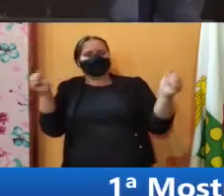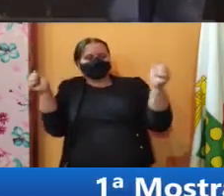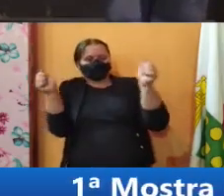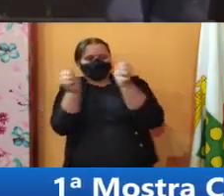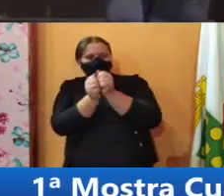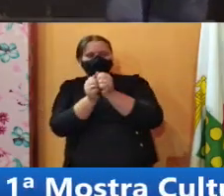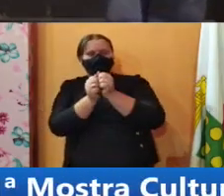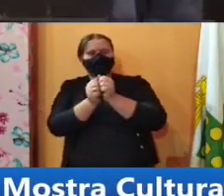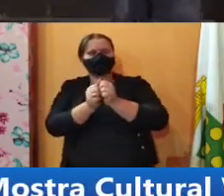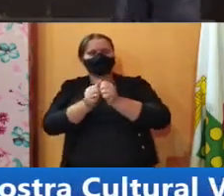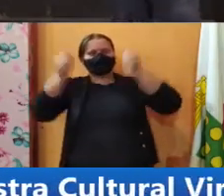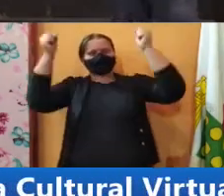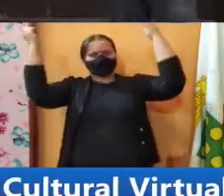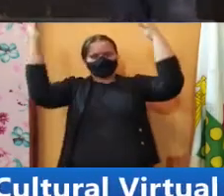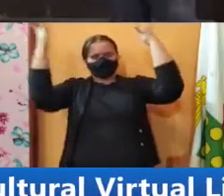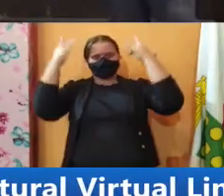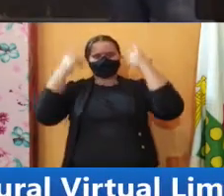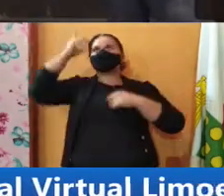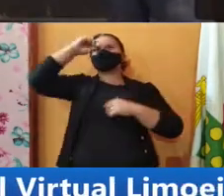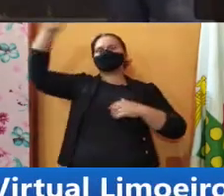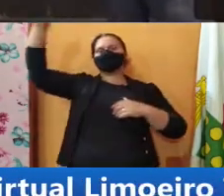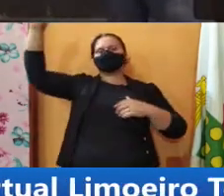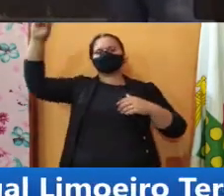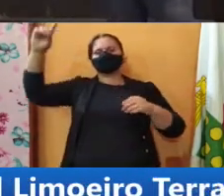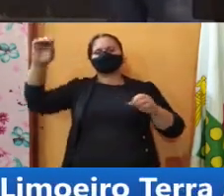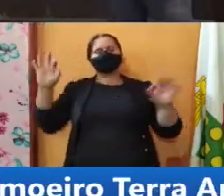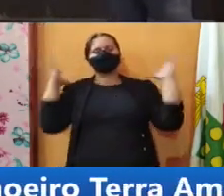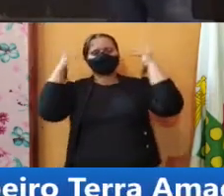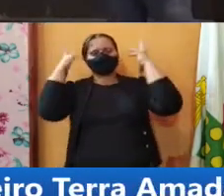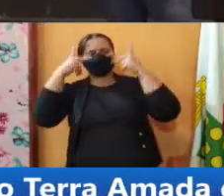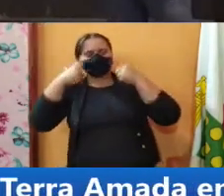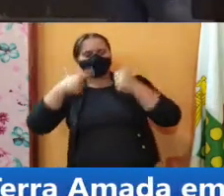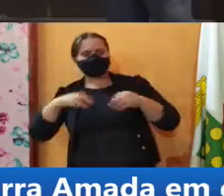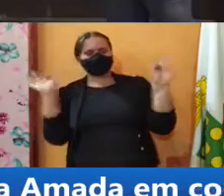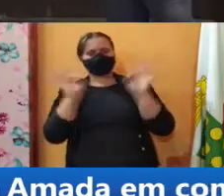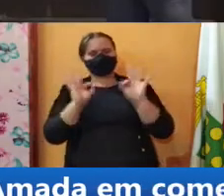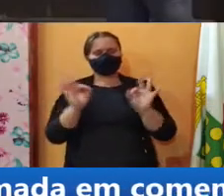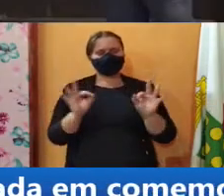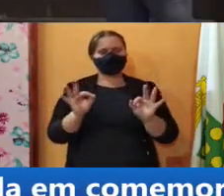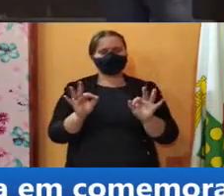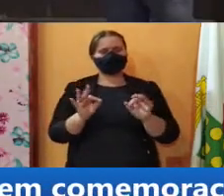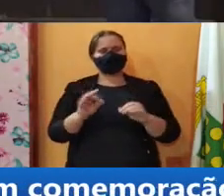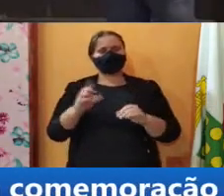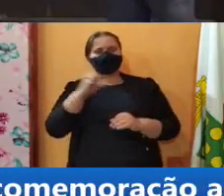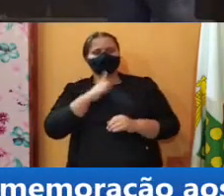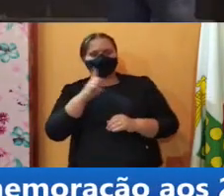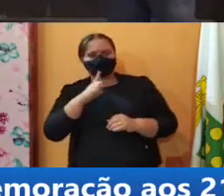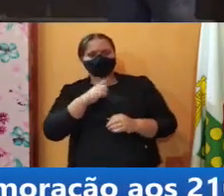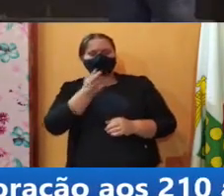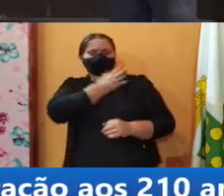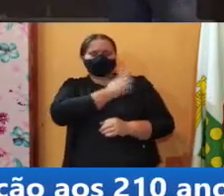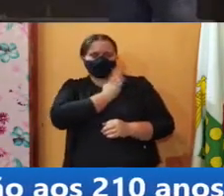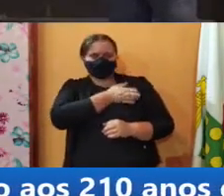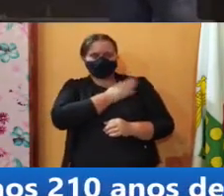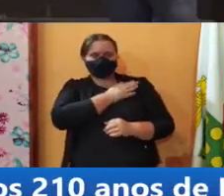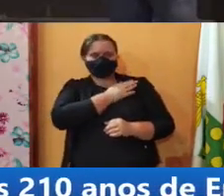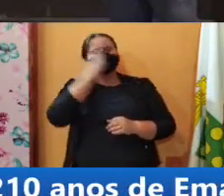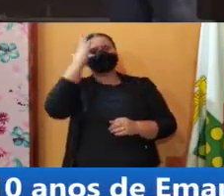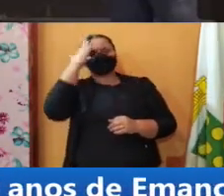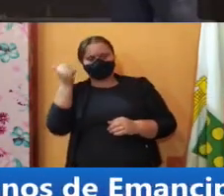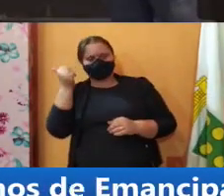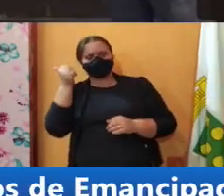da magia, de Deus e da perfeição do que qualquer um poderia estar. E nos seus corações sabem